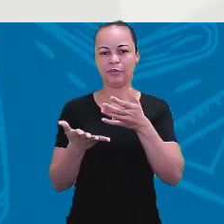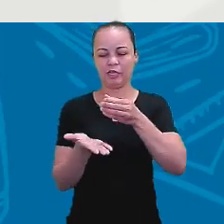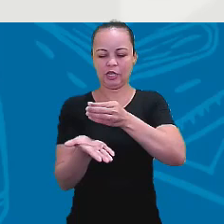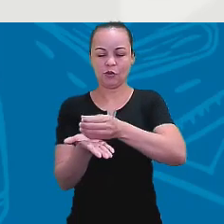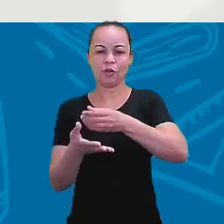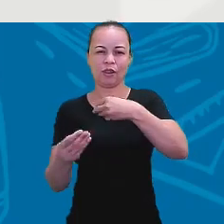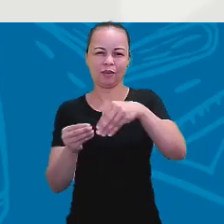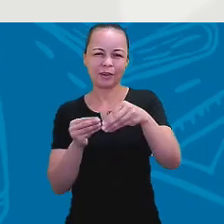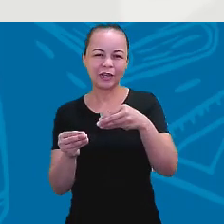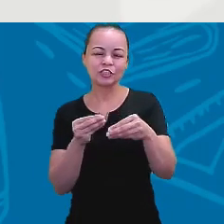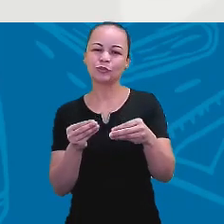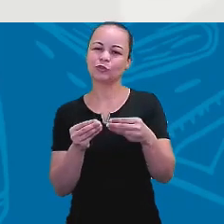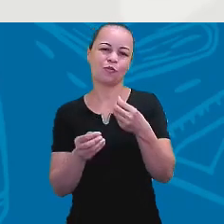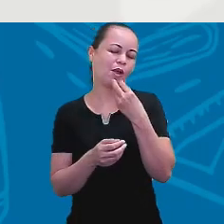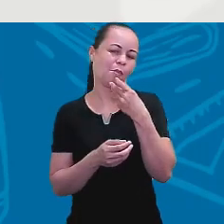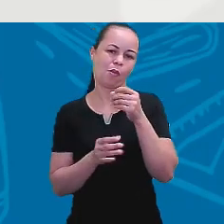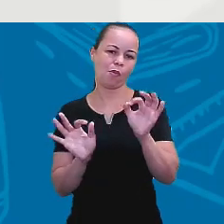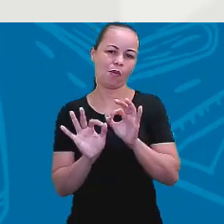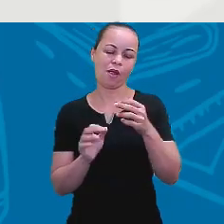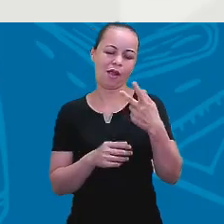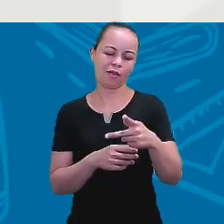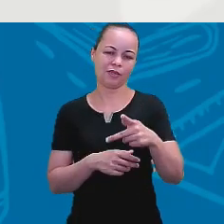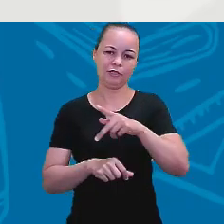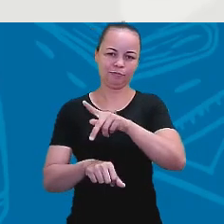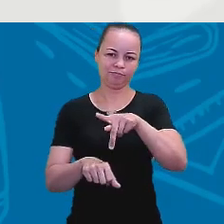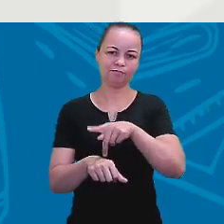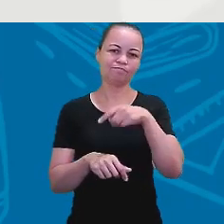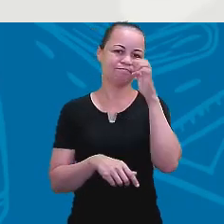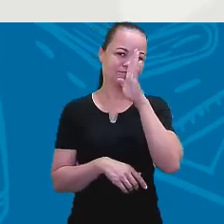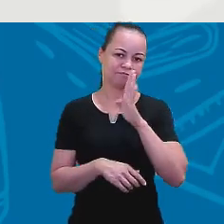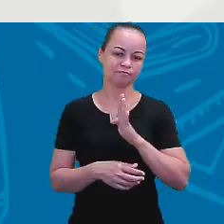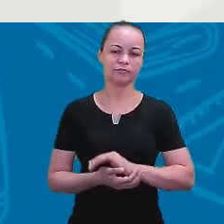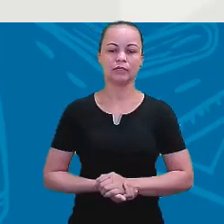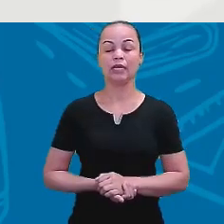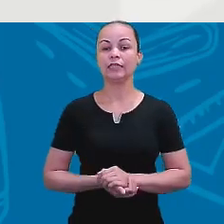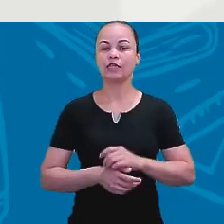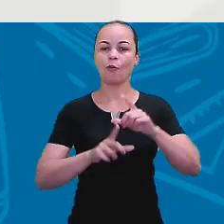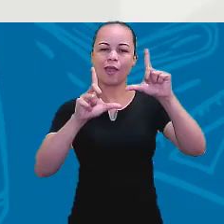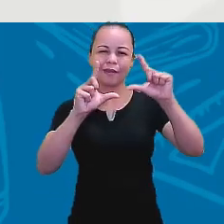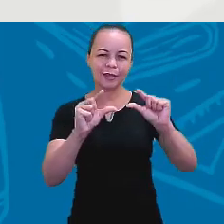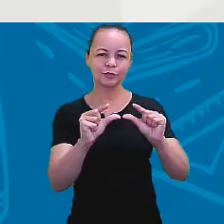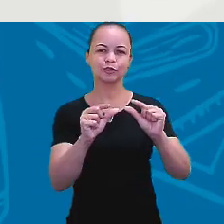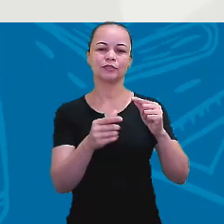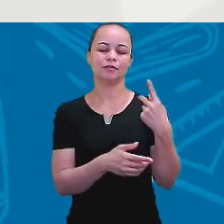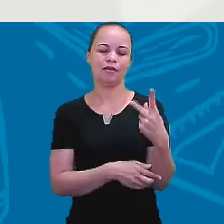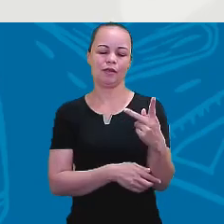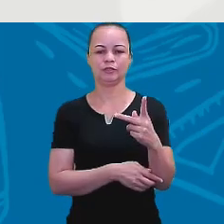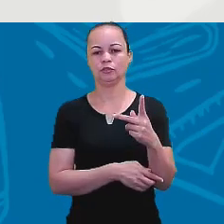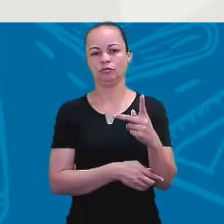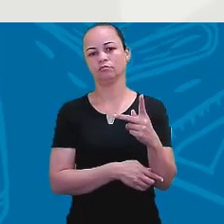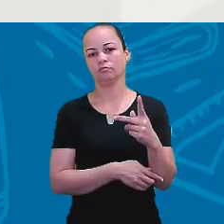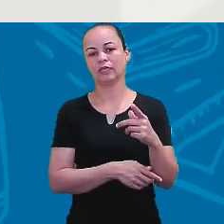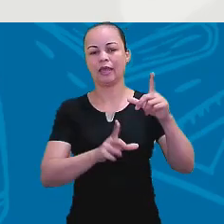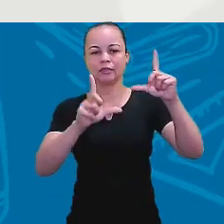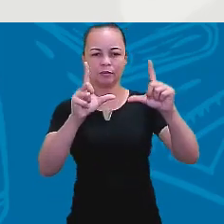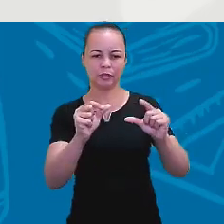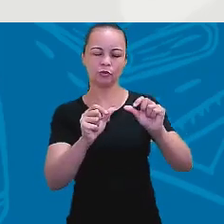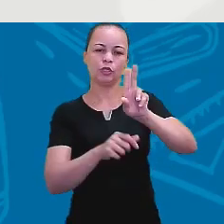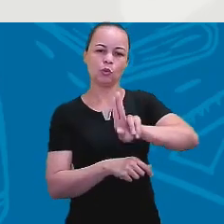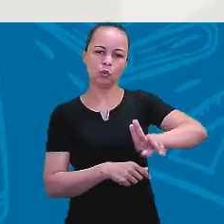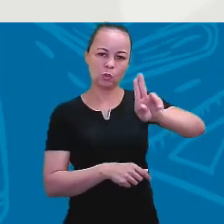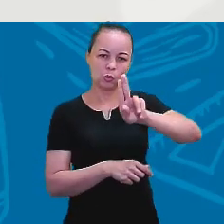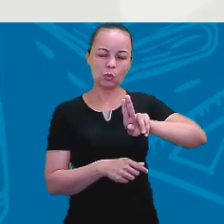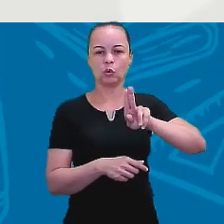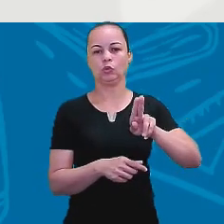muito eficaz aqui no nosso país, tá certo? Então reduzir é isso, é diminuir o uso,